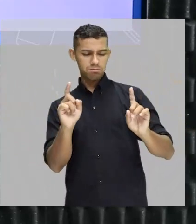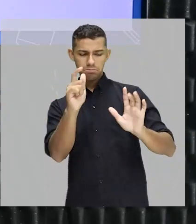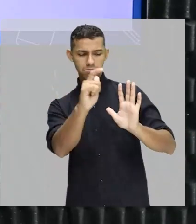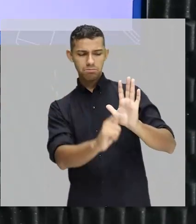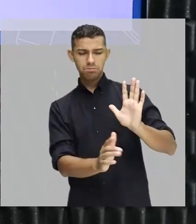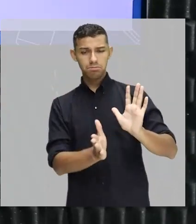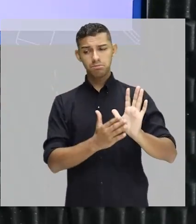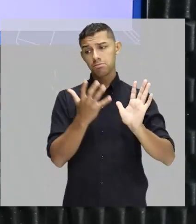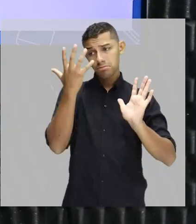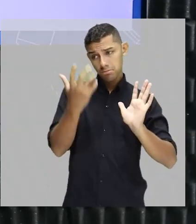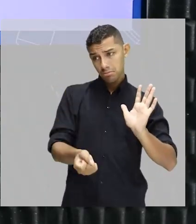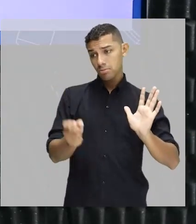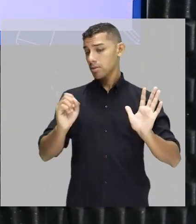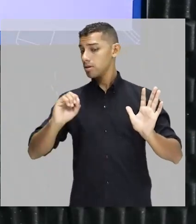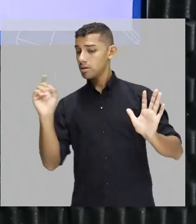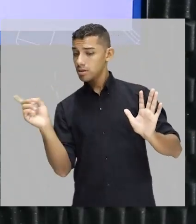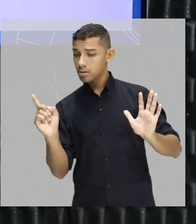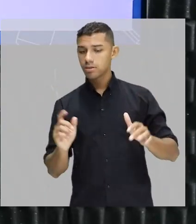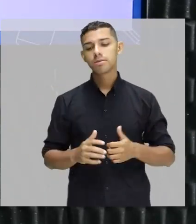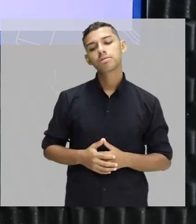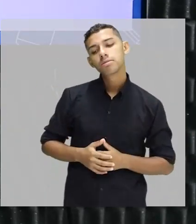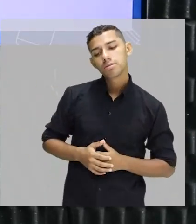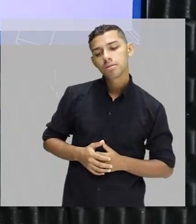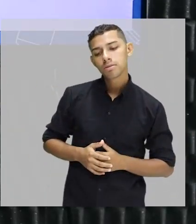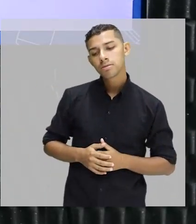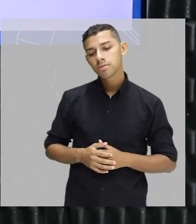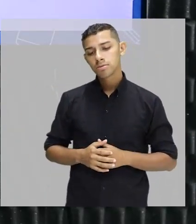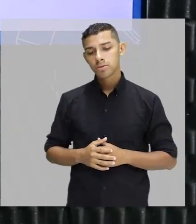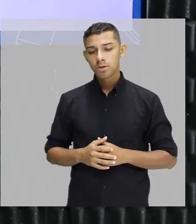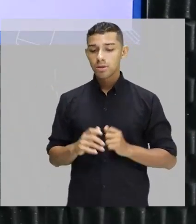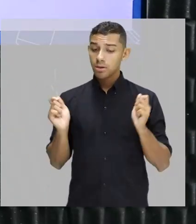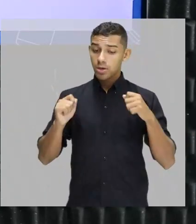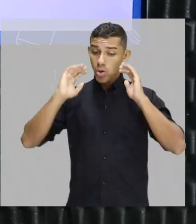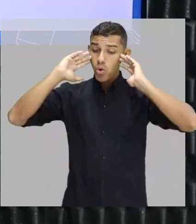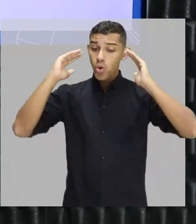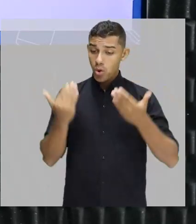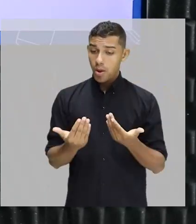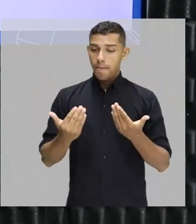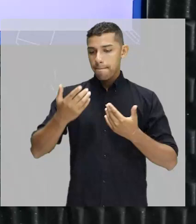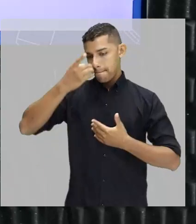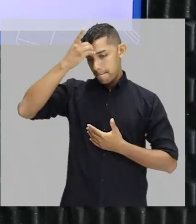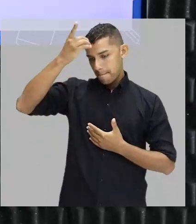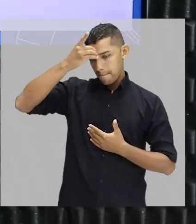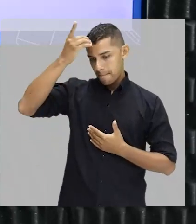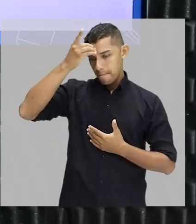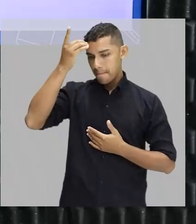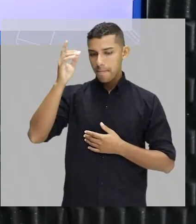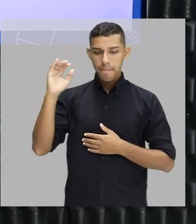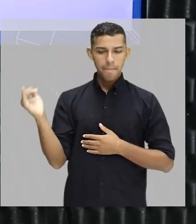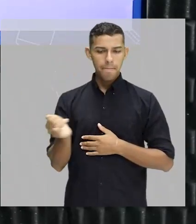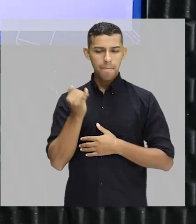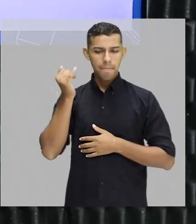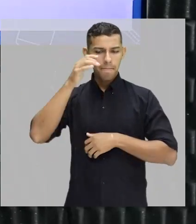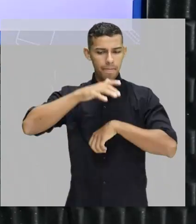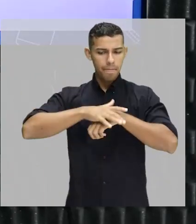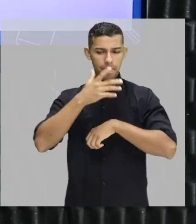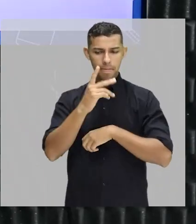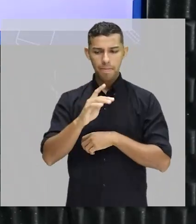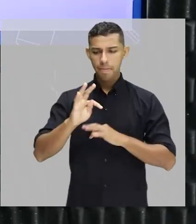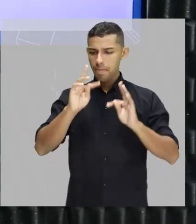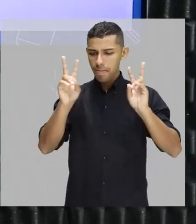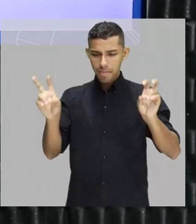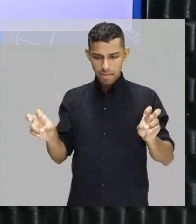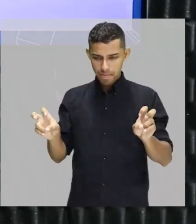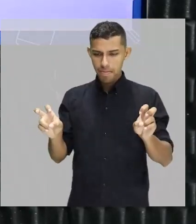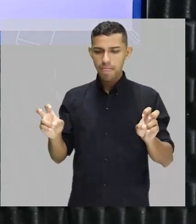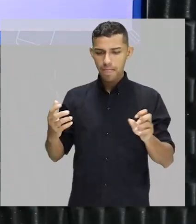leitor. Um texto dissertativo possui uma ideia central a ser trabalhada, a fundamentação do tema e o fechamento da